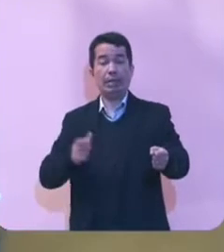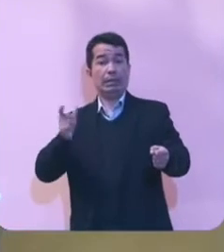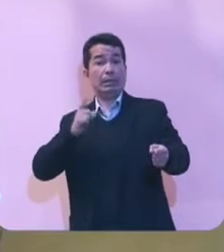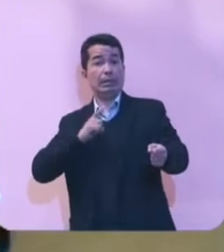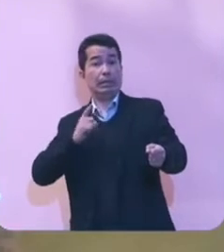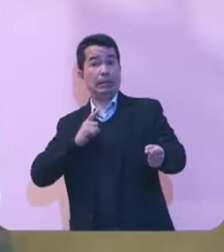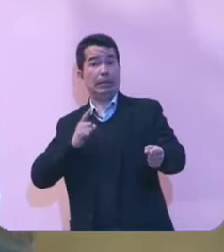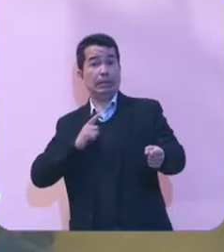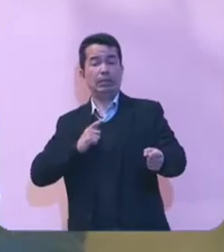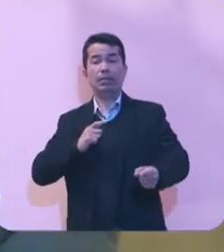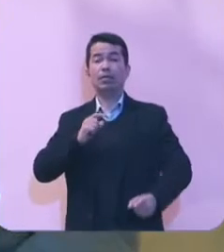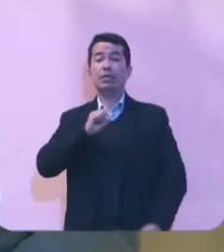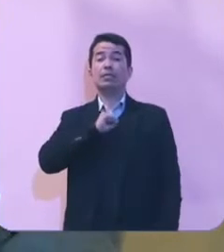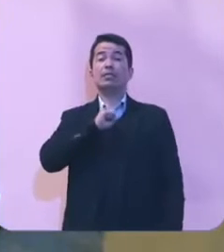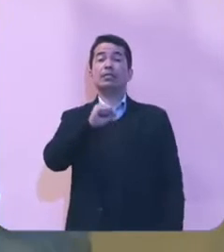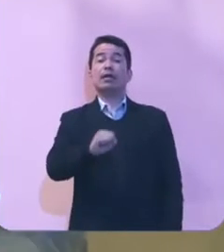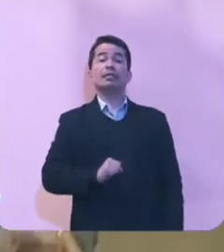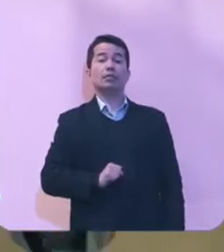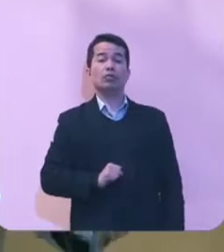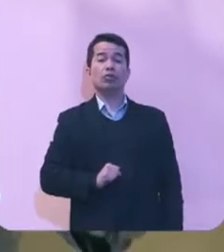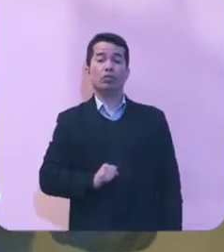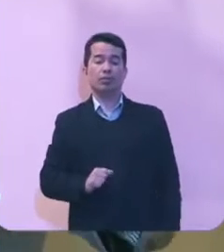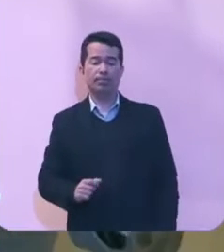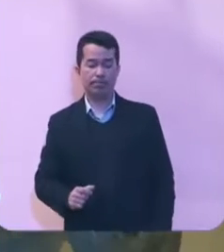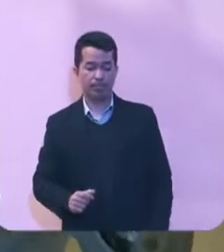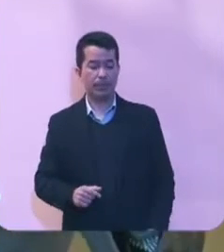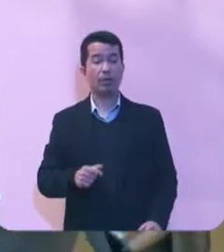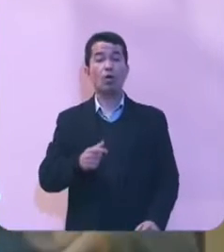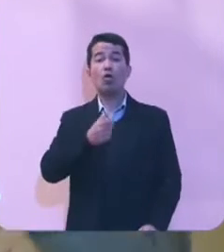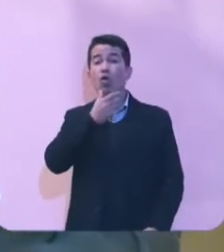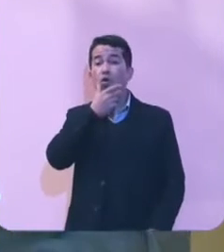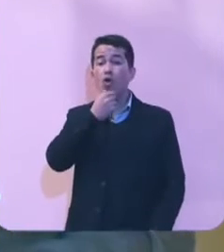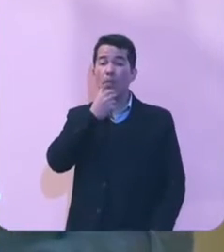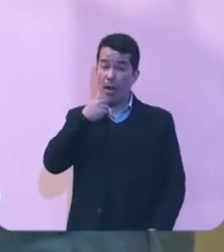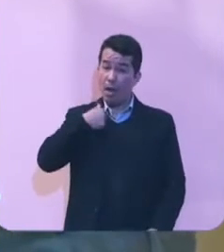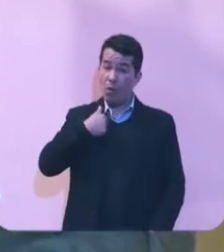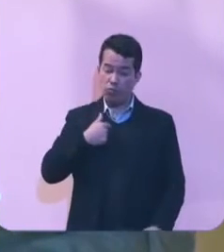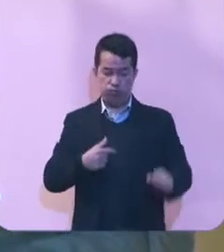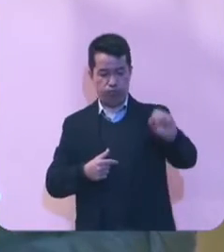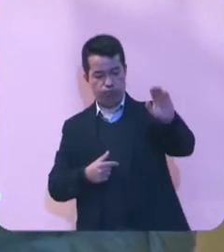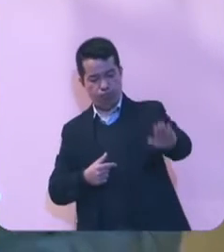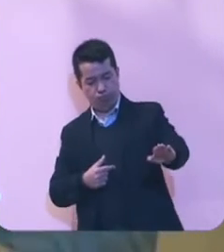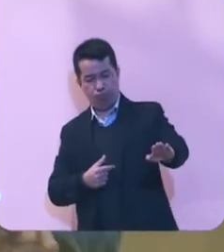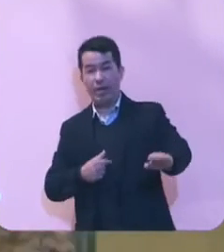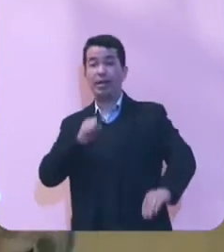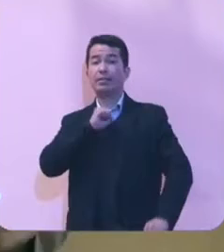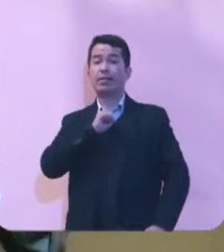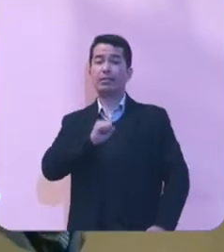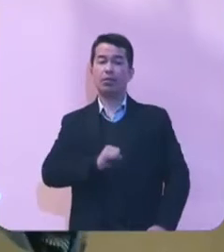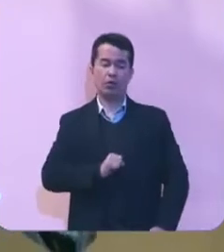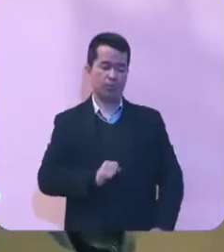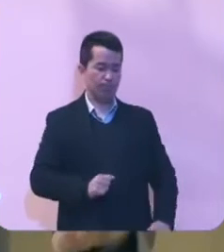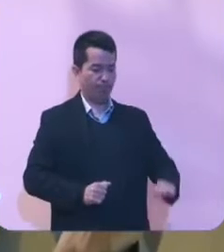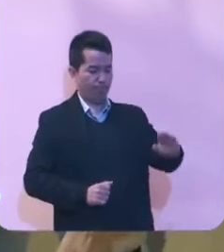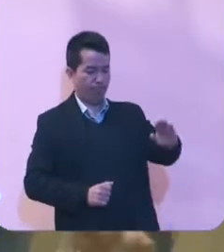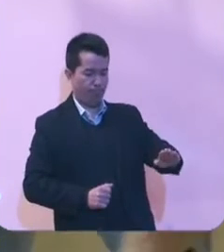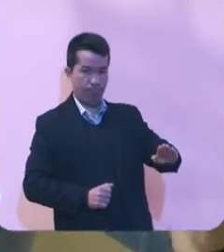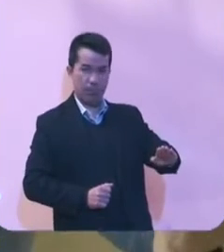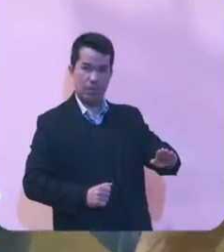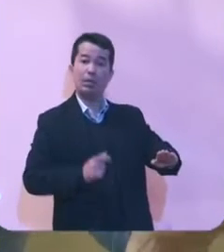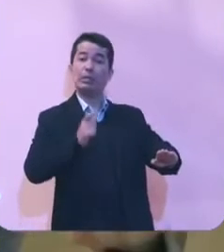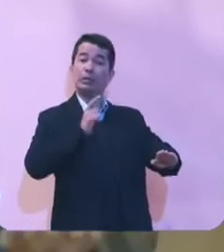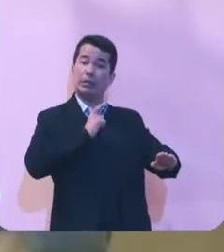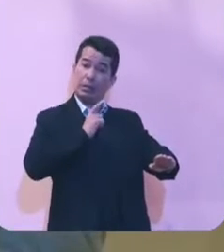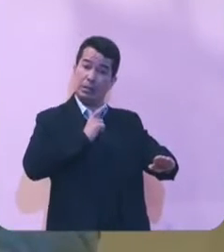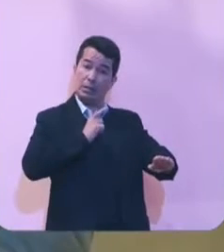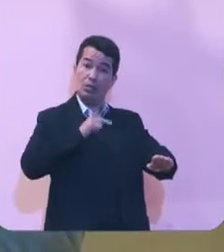E aí então o sacerdote dizia assim, põe a mão na cabeça desse animal. E aí então ele colocava a mão sobre